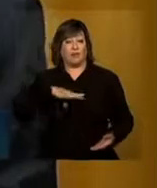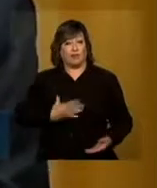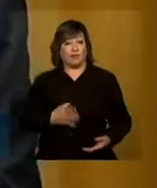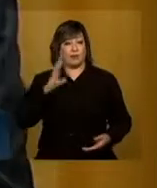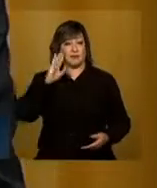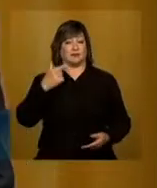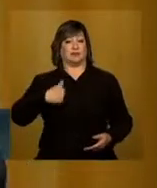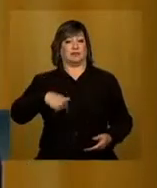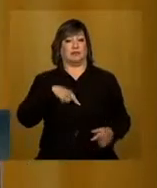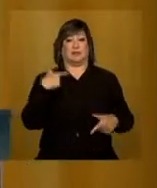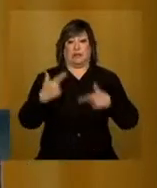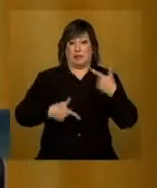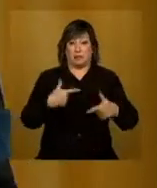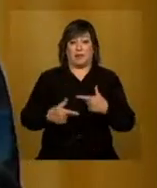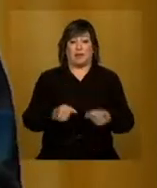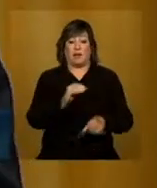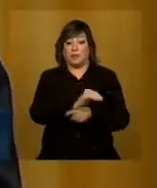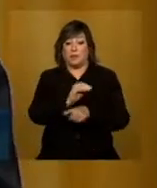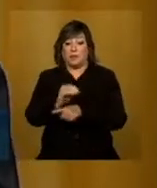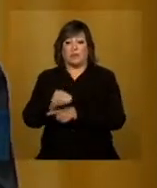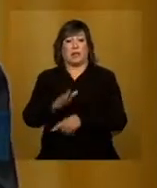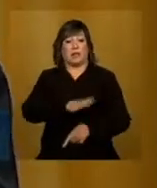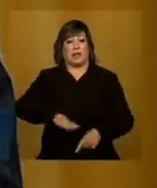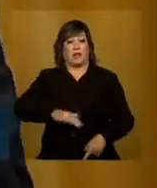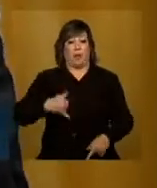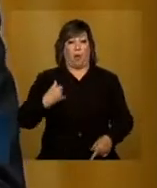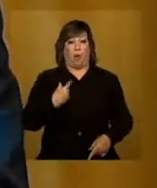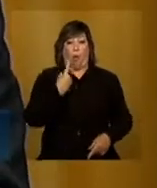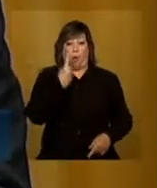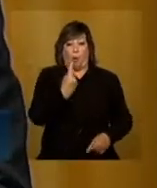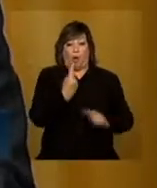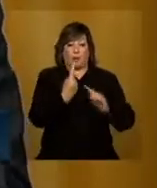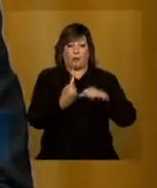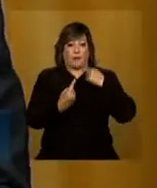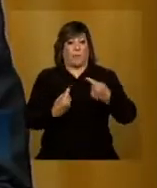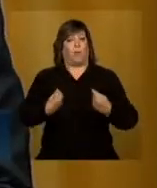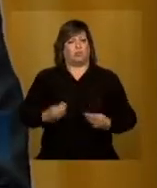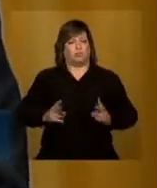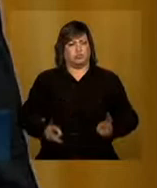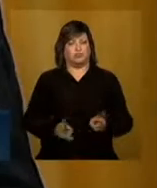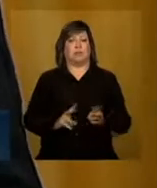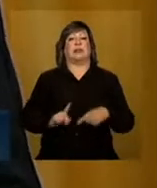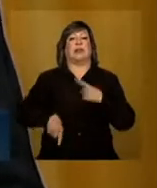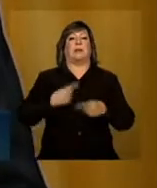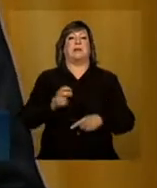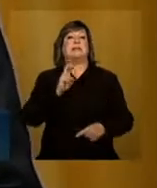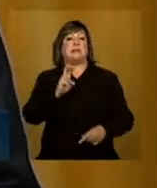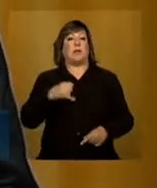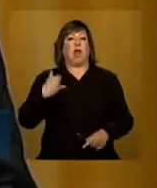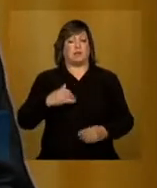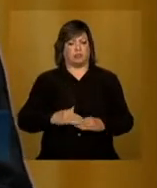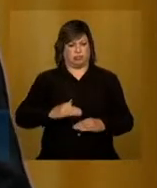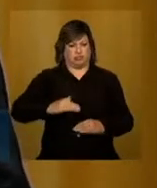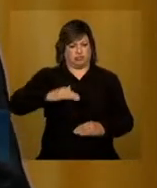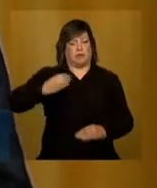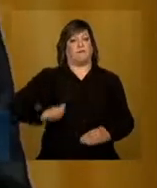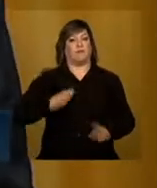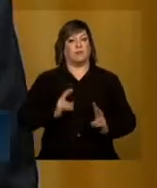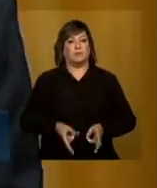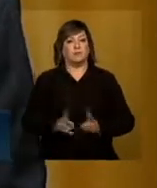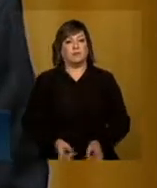duplo para nós: manter a vida dessas crianças, passar de um ano, continuar vivas, passar dos 5 anos e ter o desenvolvimento,